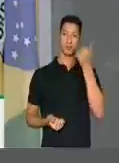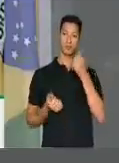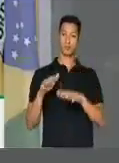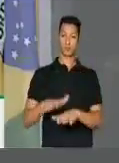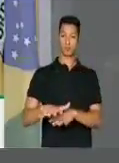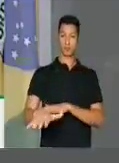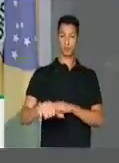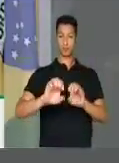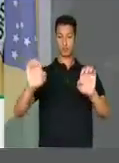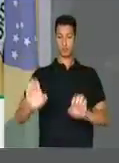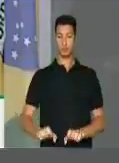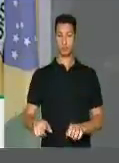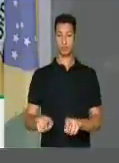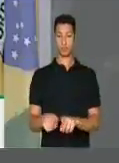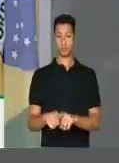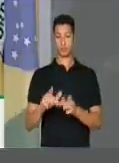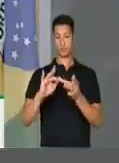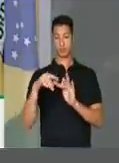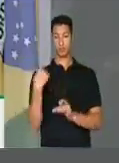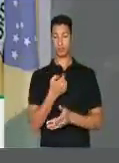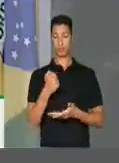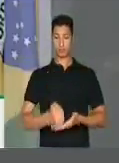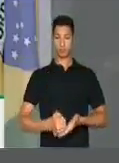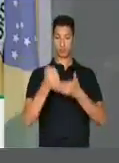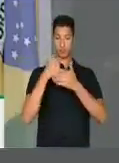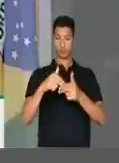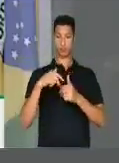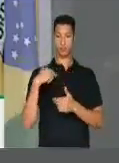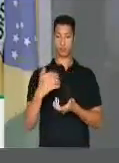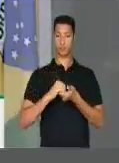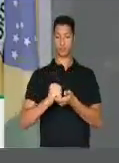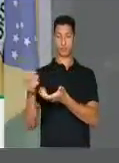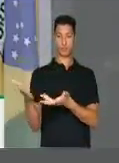das estradas e infraestrutura, e terá sempre o nosso apoio. Por isso,